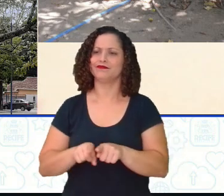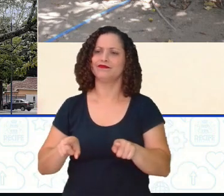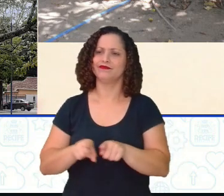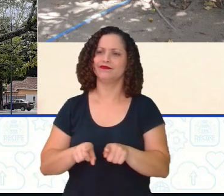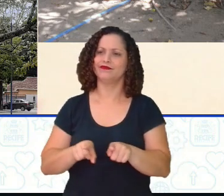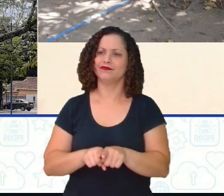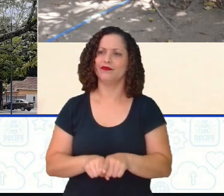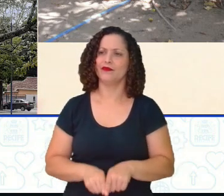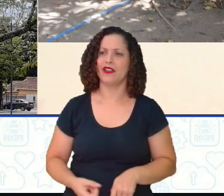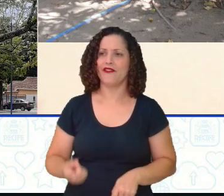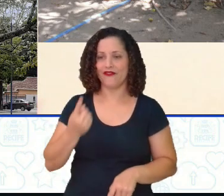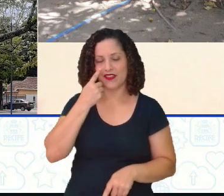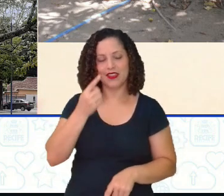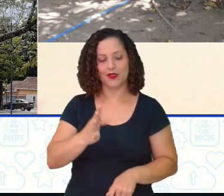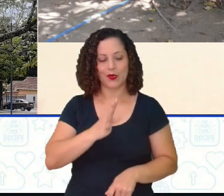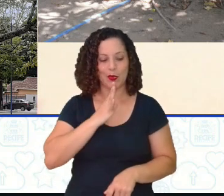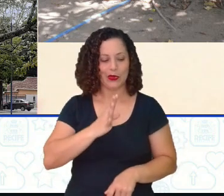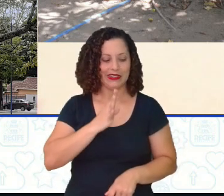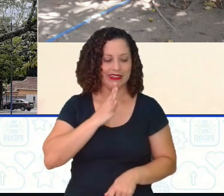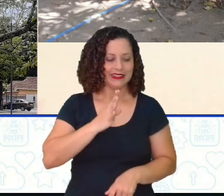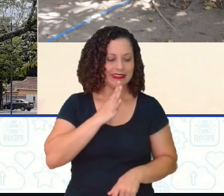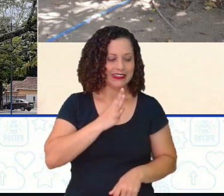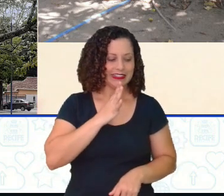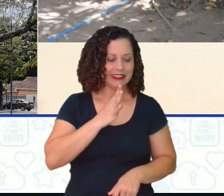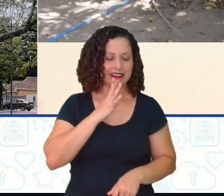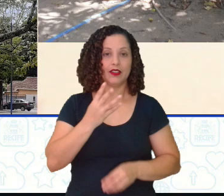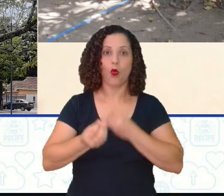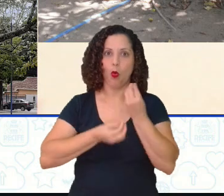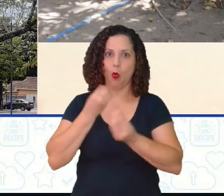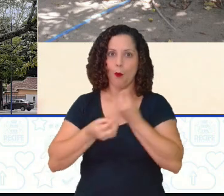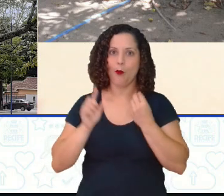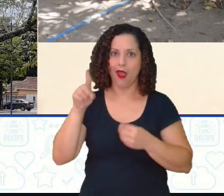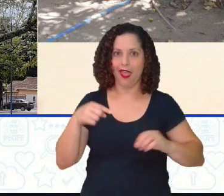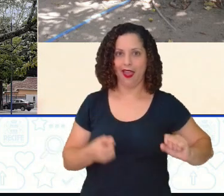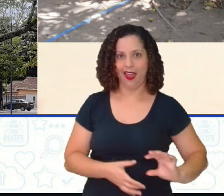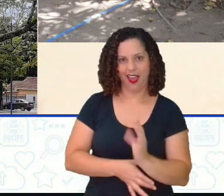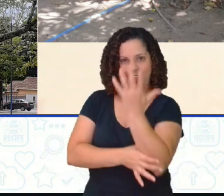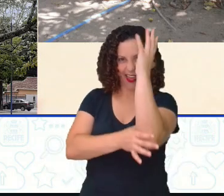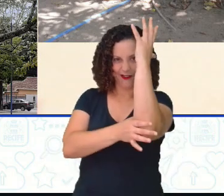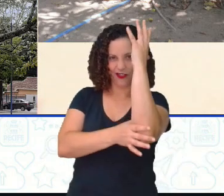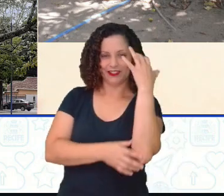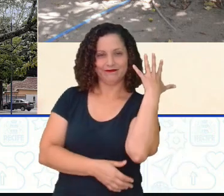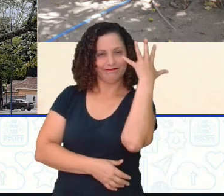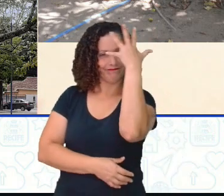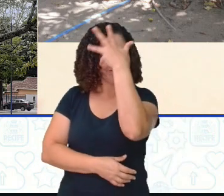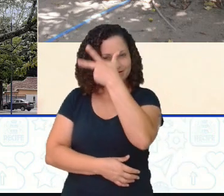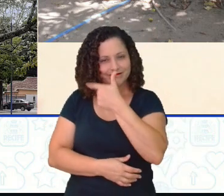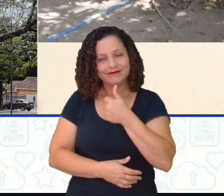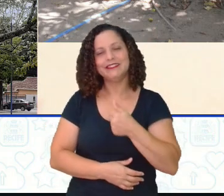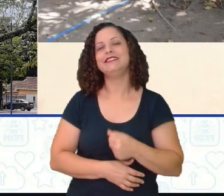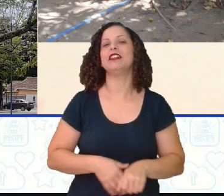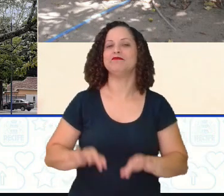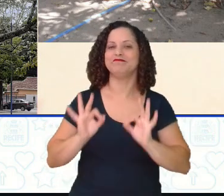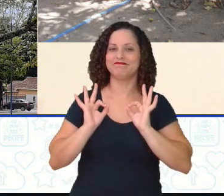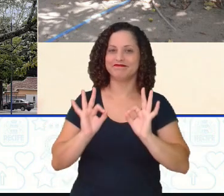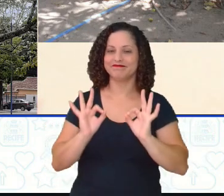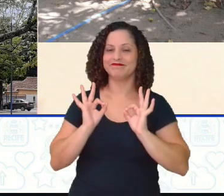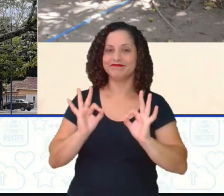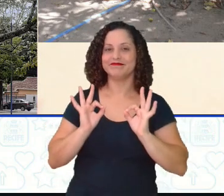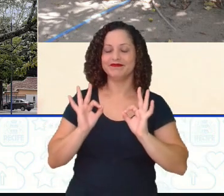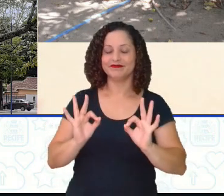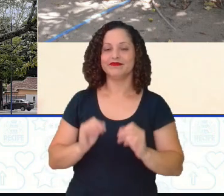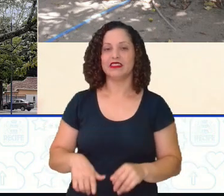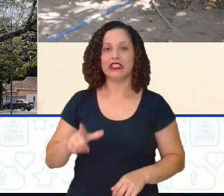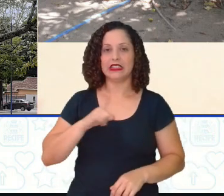onde vocês vão poder conhecer de pertinho um baobá, essa árvore aí exuberante, essa, né, de uma beleza ímpar, de